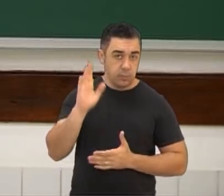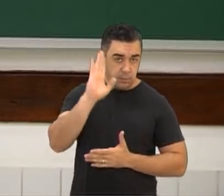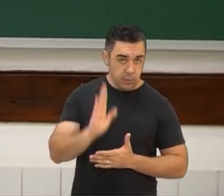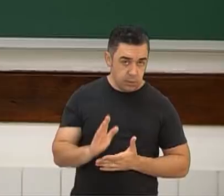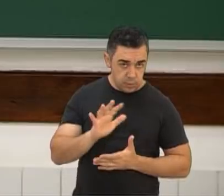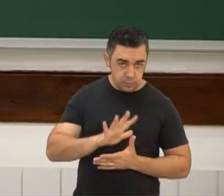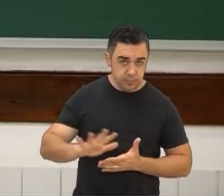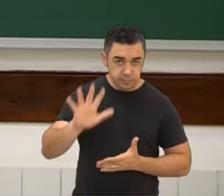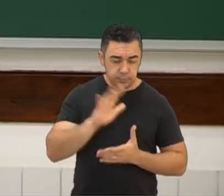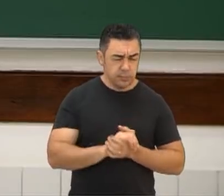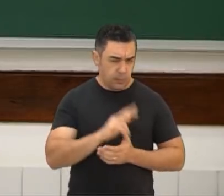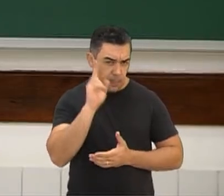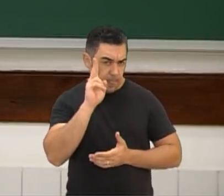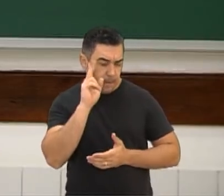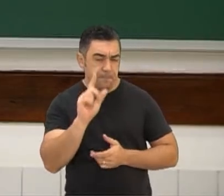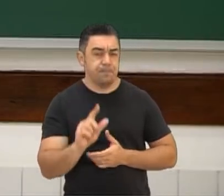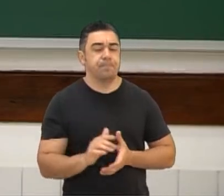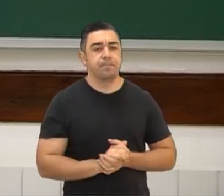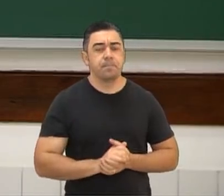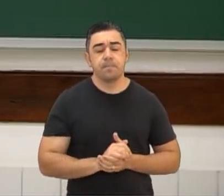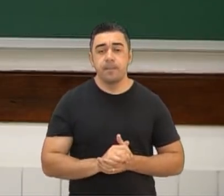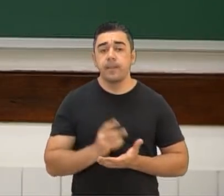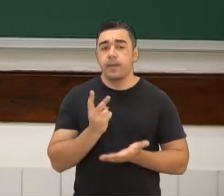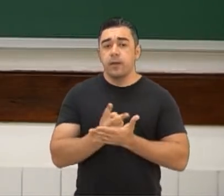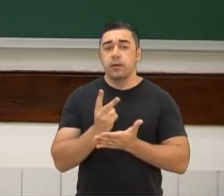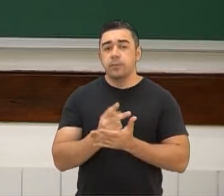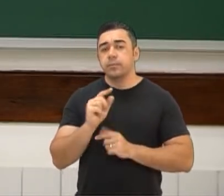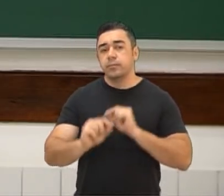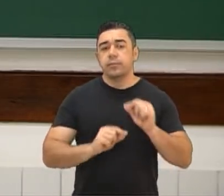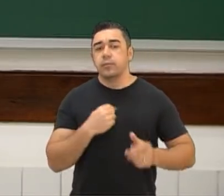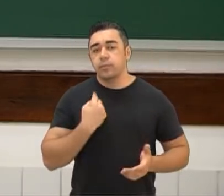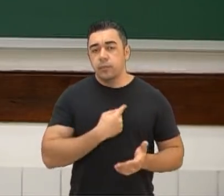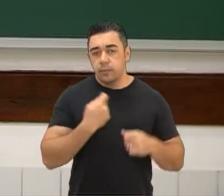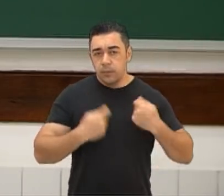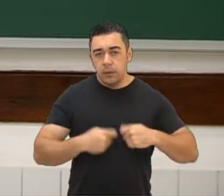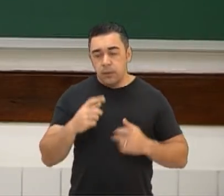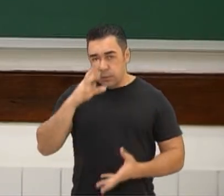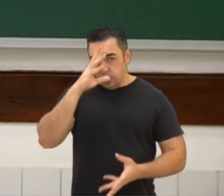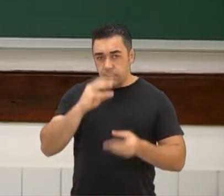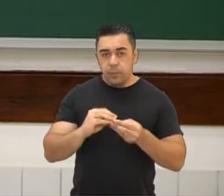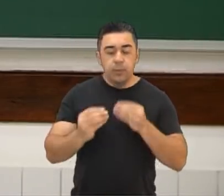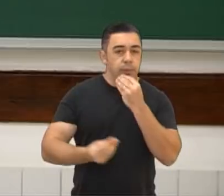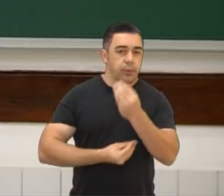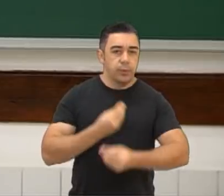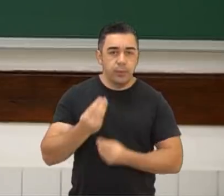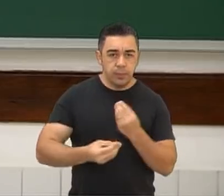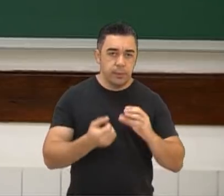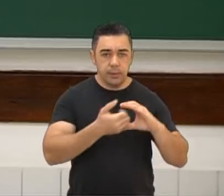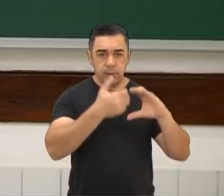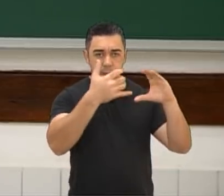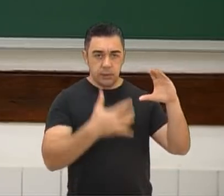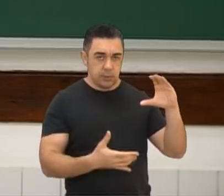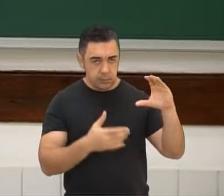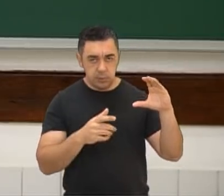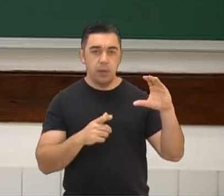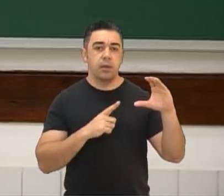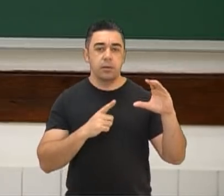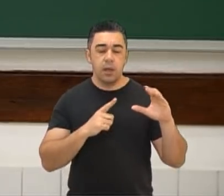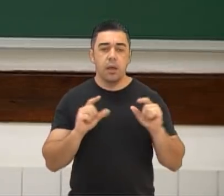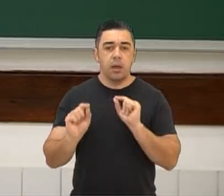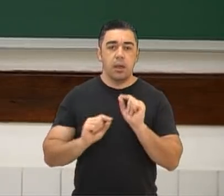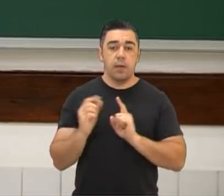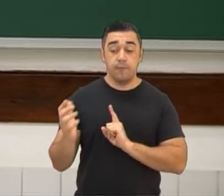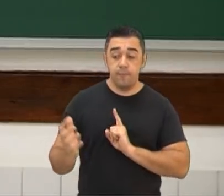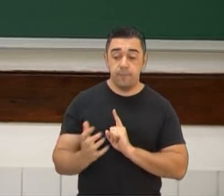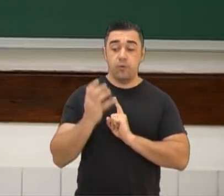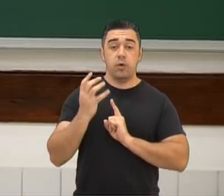Então, relembrar um pouquinho e sempre temos que ter em mente o quê? Entender como essas características se refletem